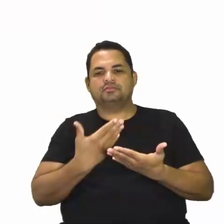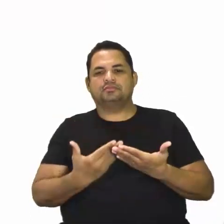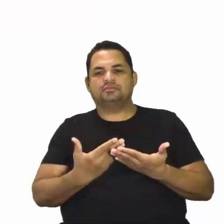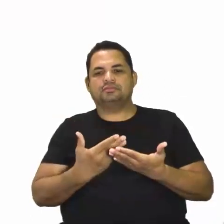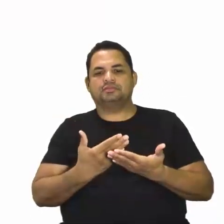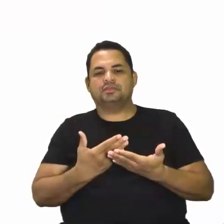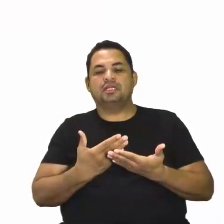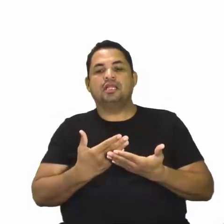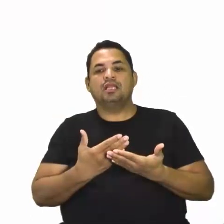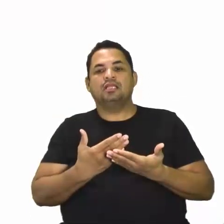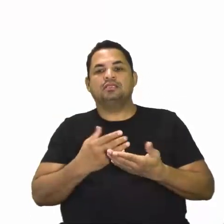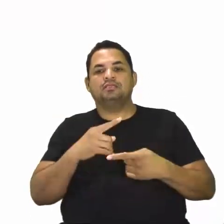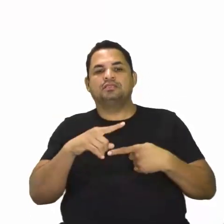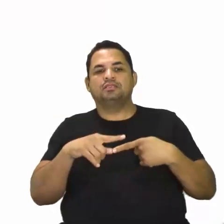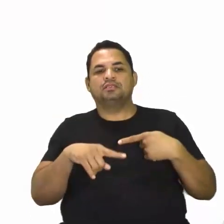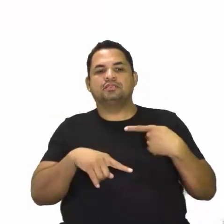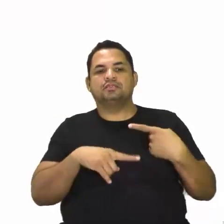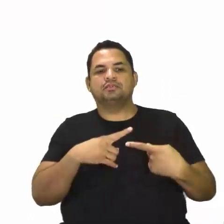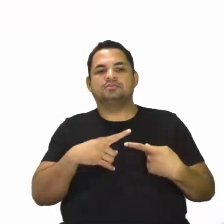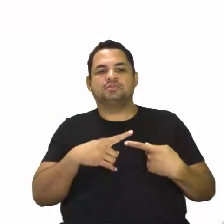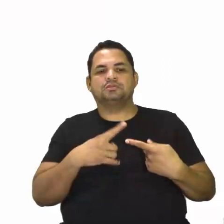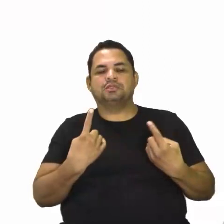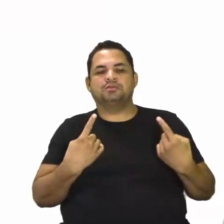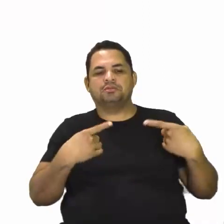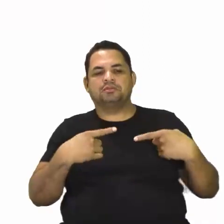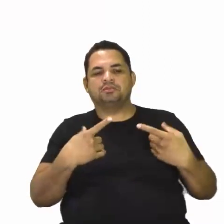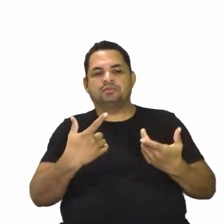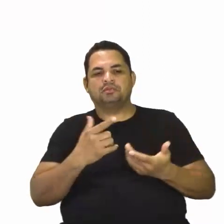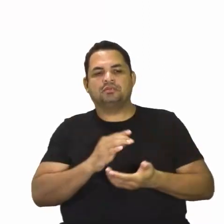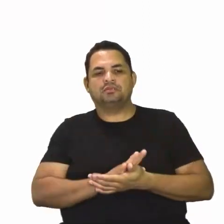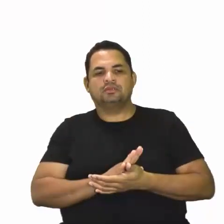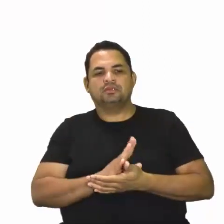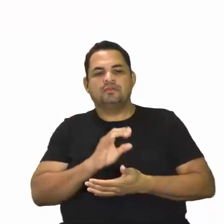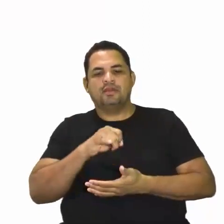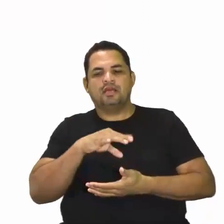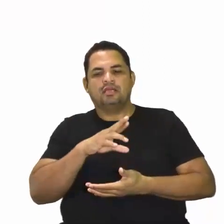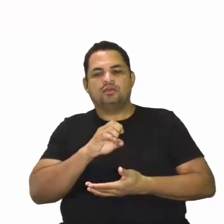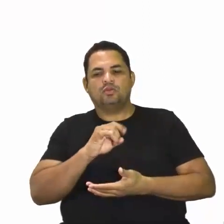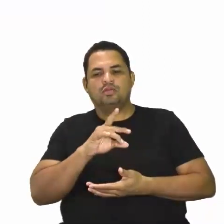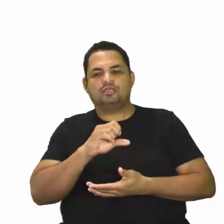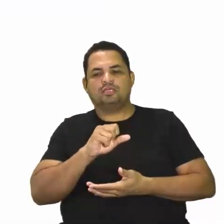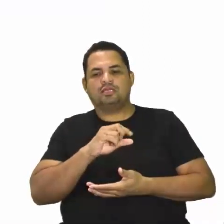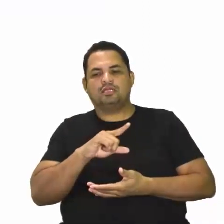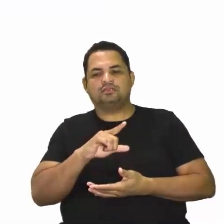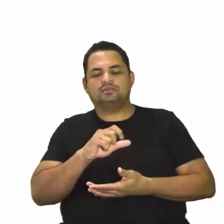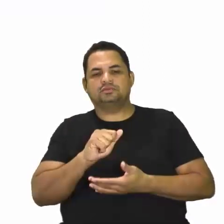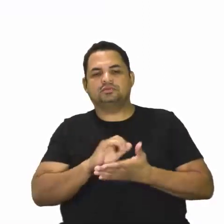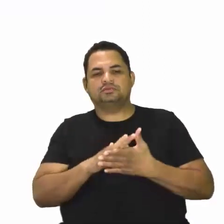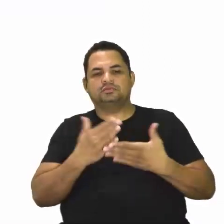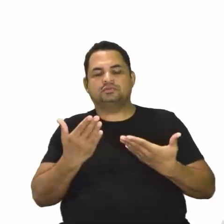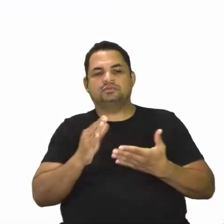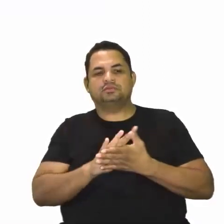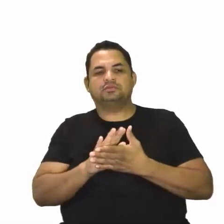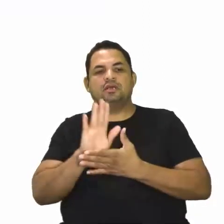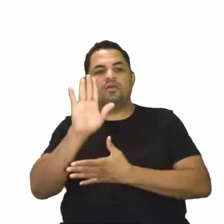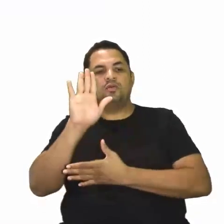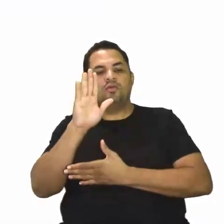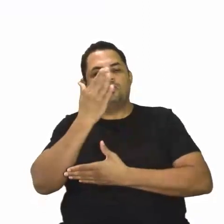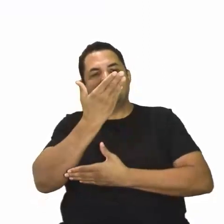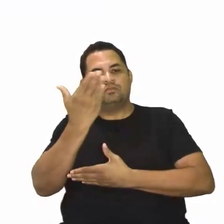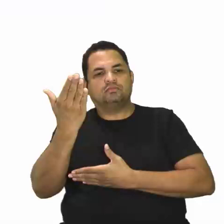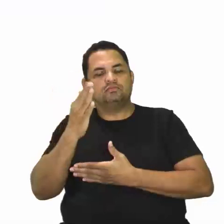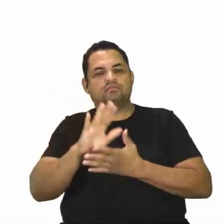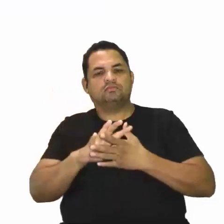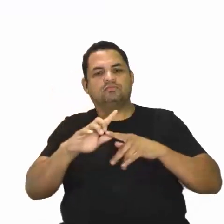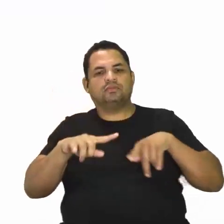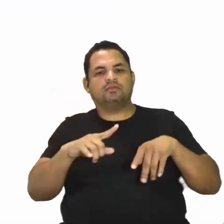da situação debandeou para a oposição. Então, o Mário Andreasa que seria o candidato,